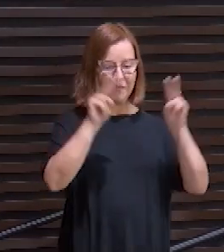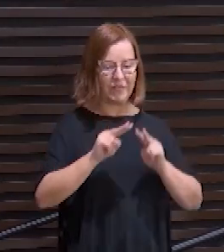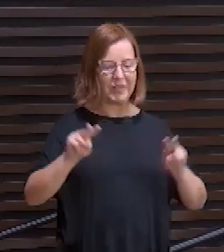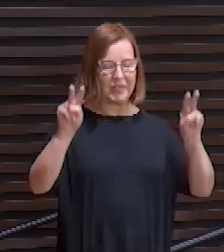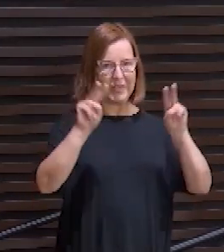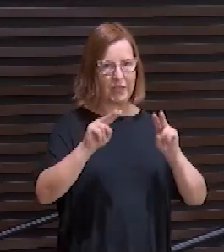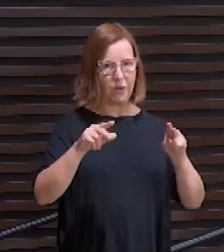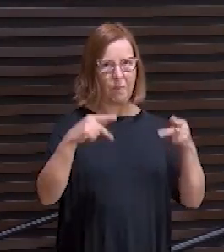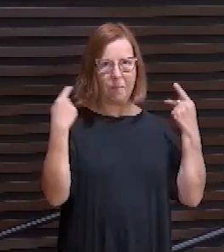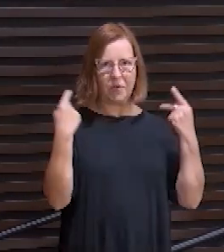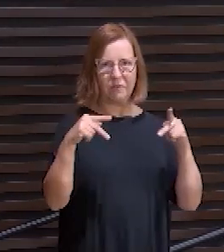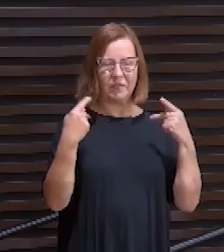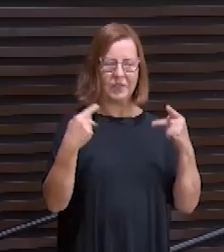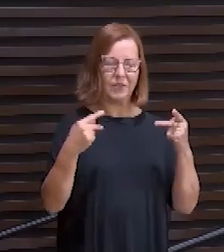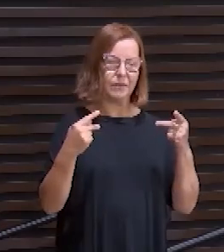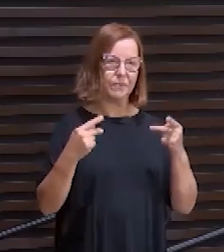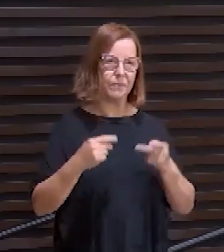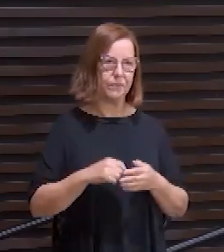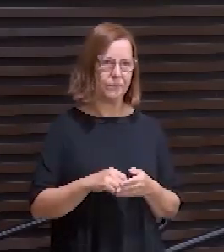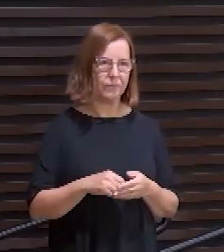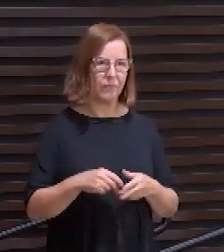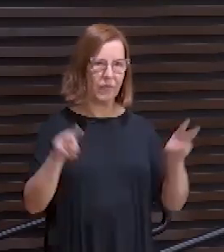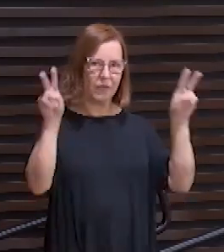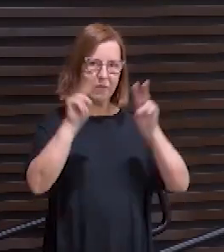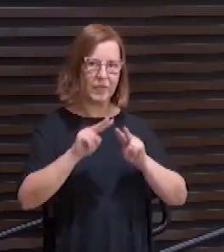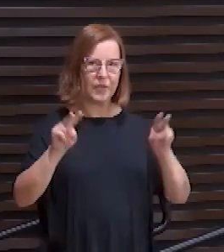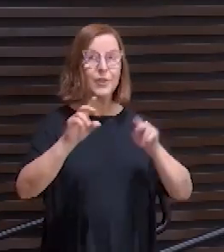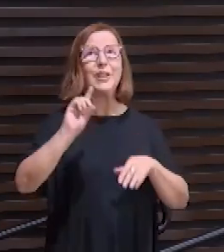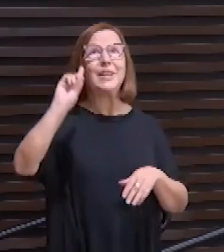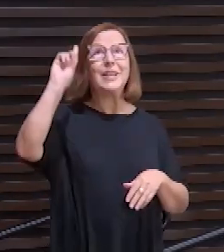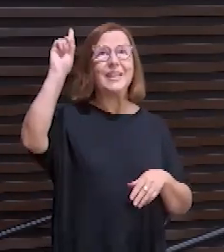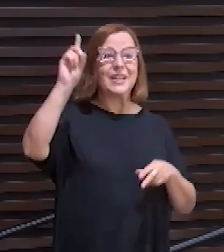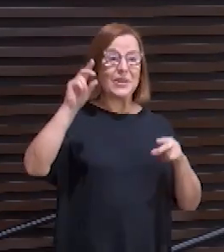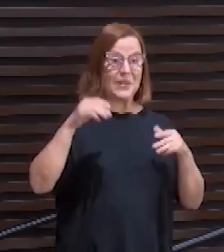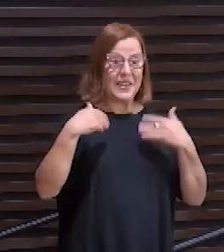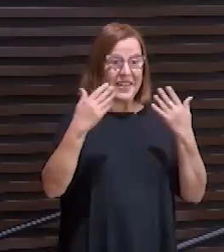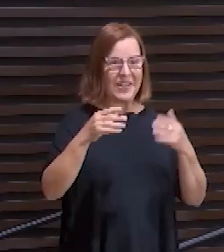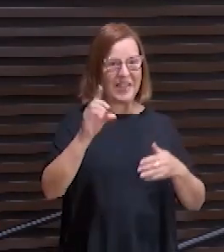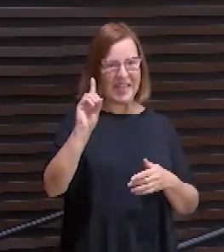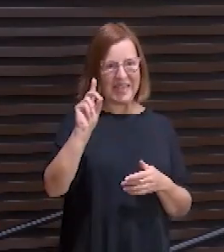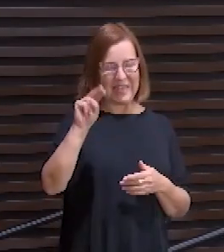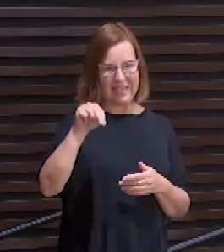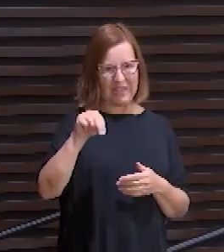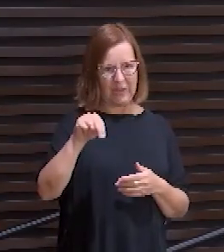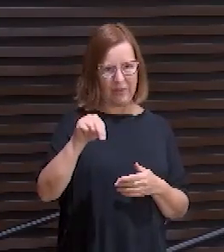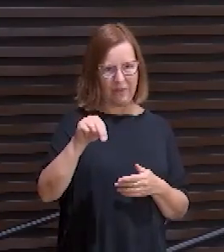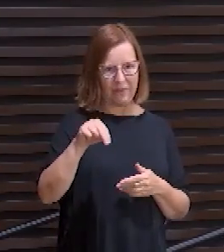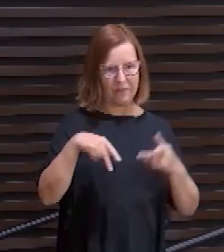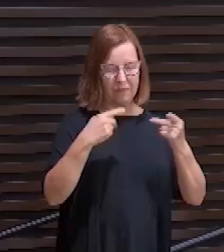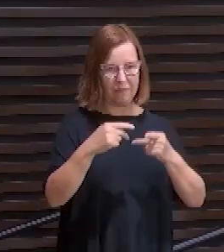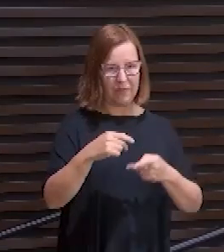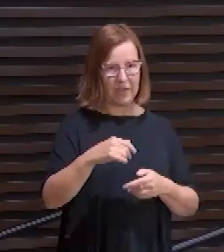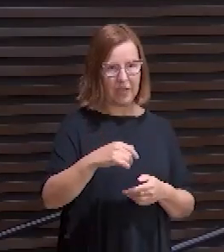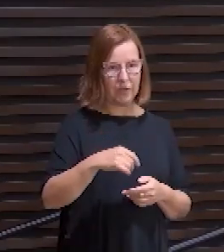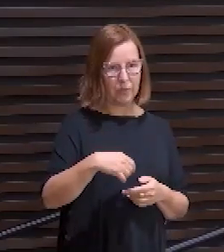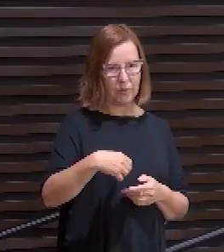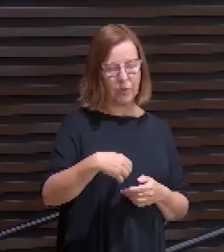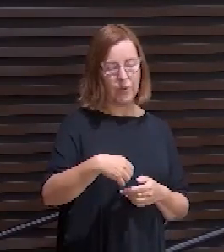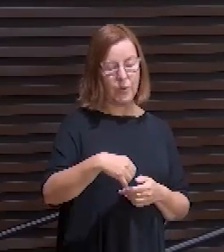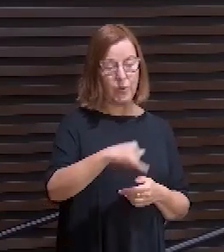profética. É uma visão que Deus deu a Daniel acerca dos impérios